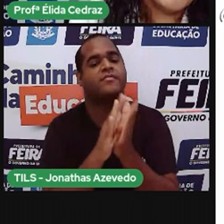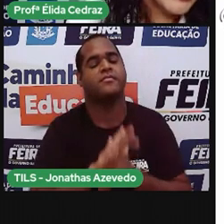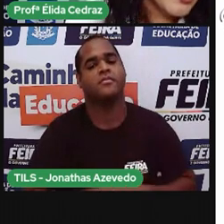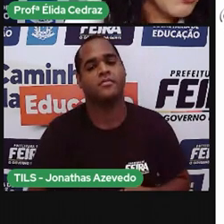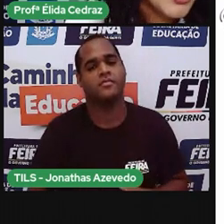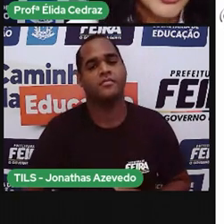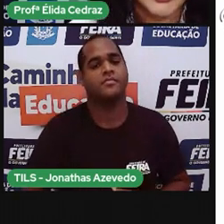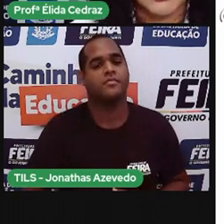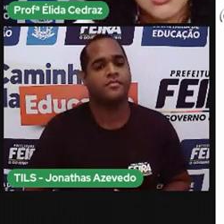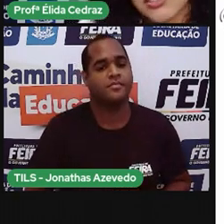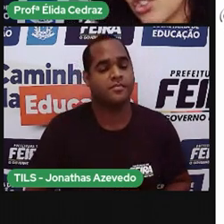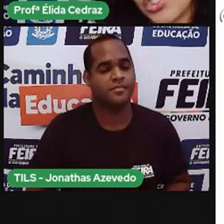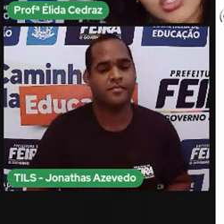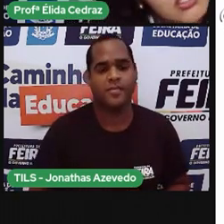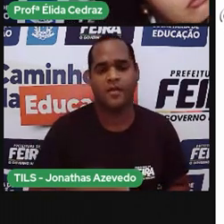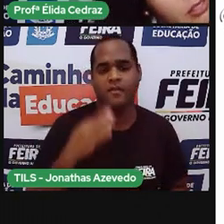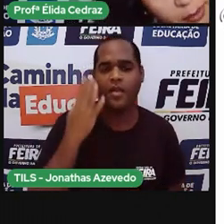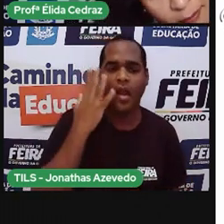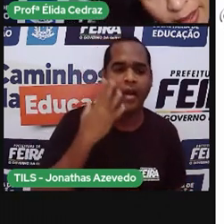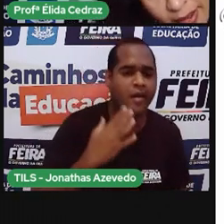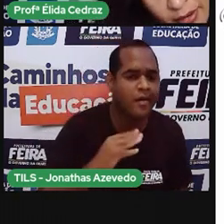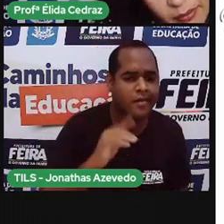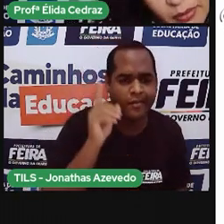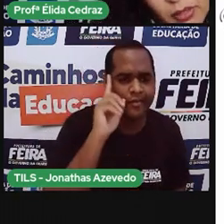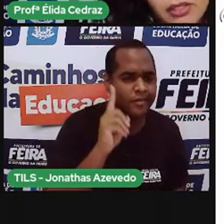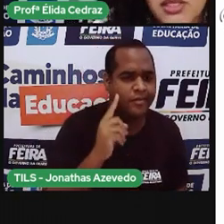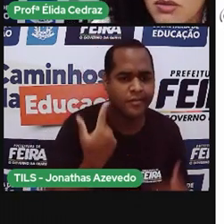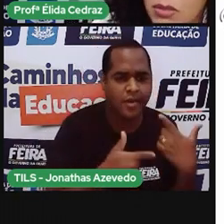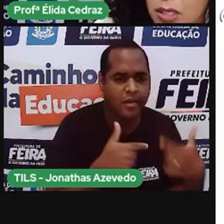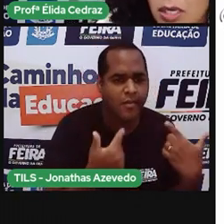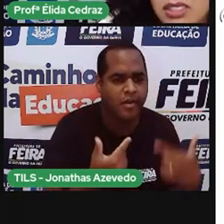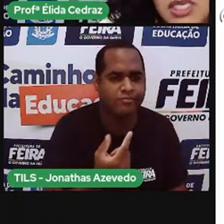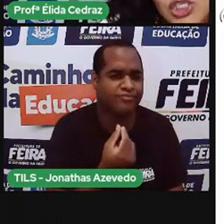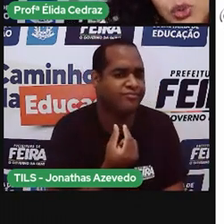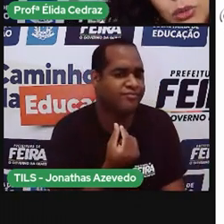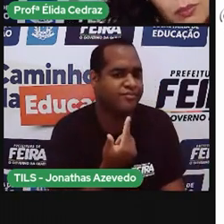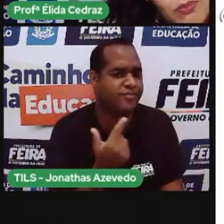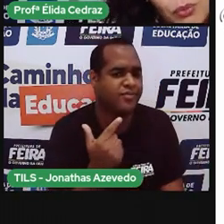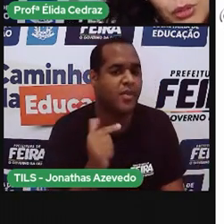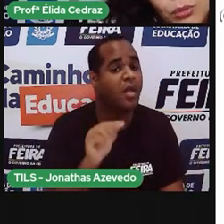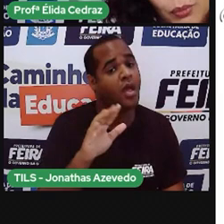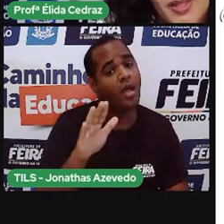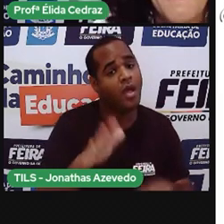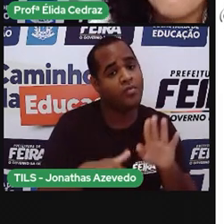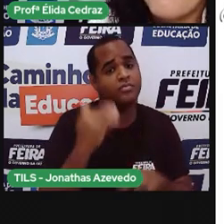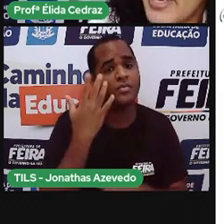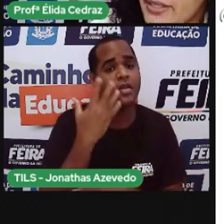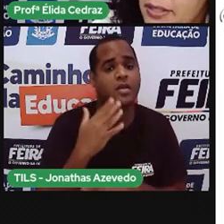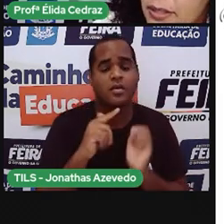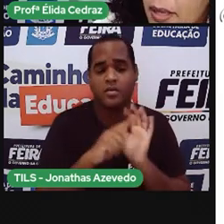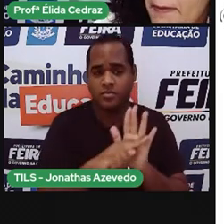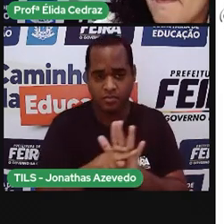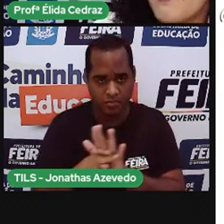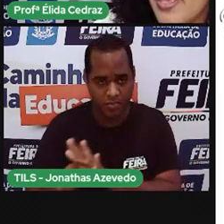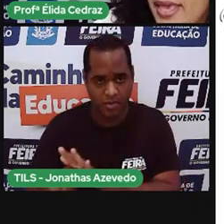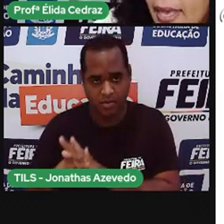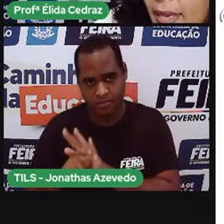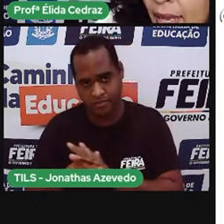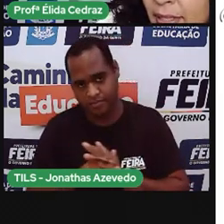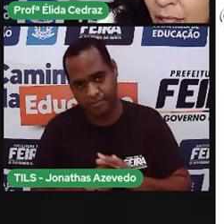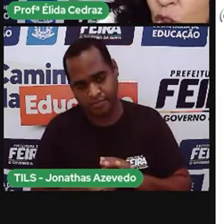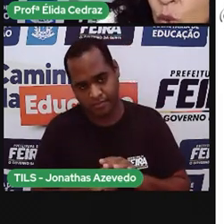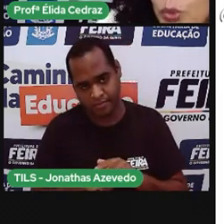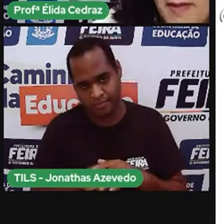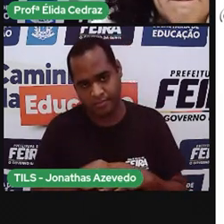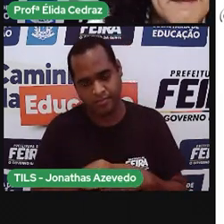bom? Porque quando a gente é criança, a gente não trabalha. Tem umas crianças que ajudam muito, mas